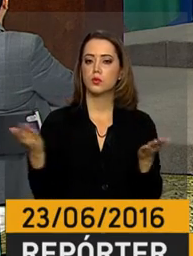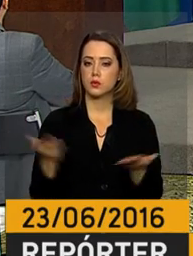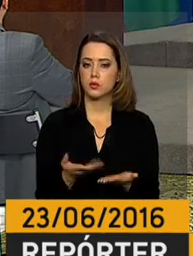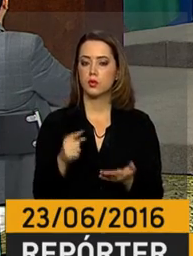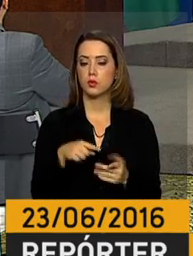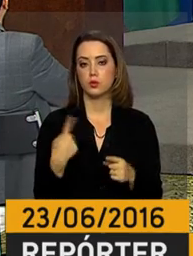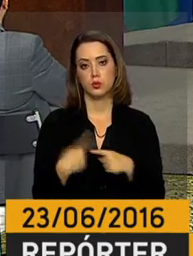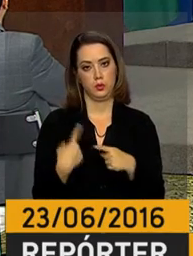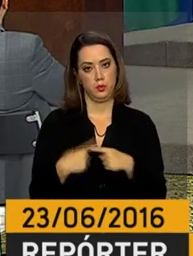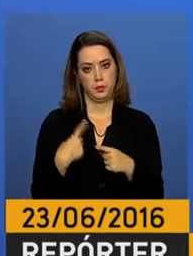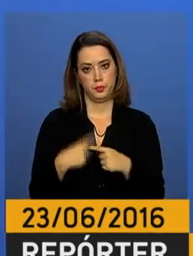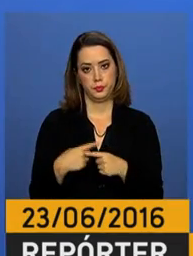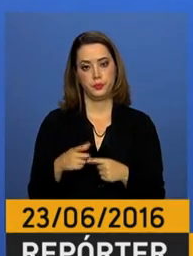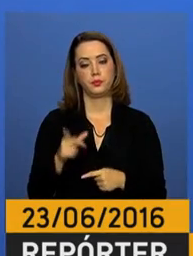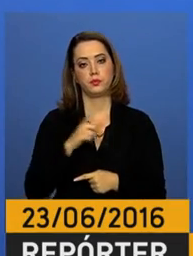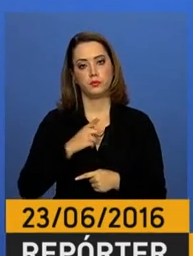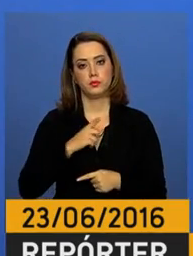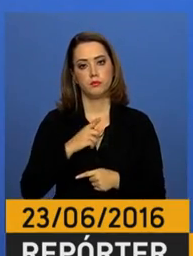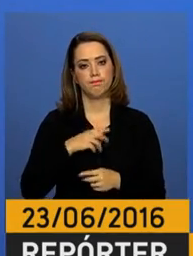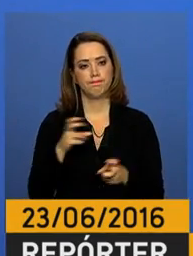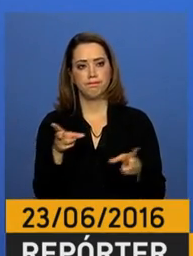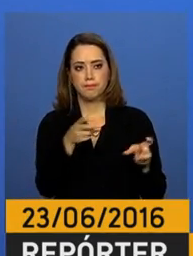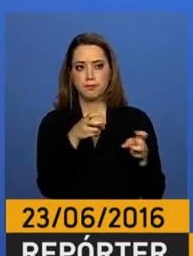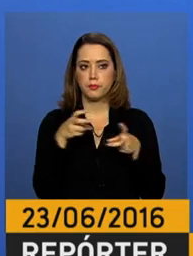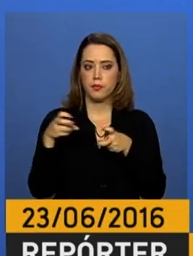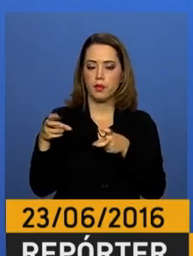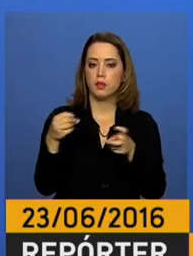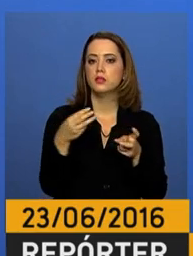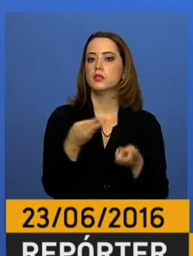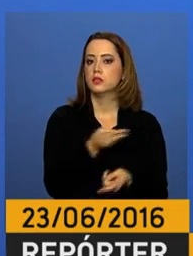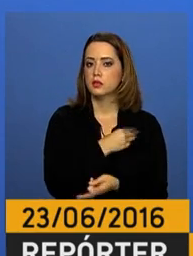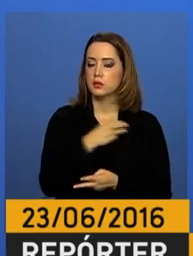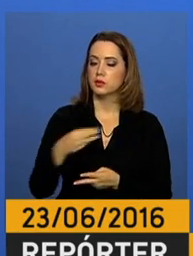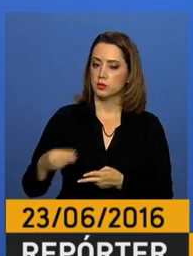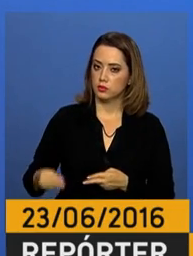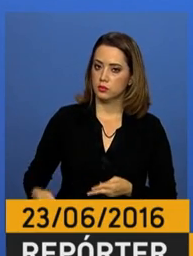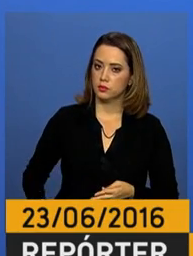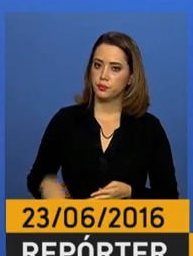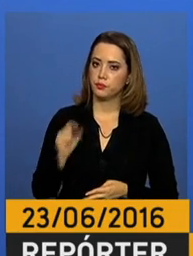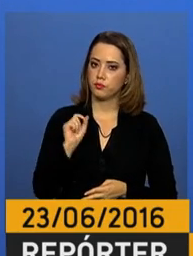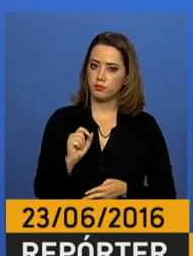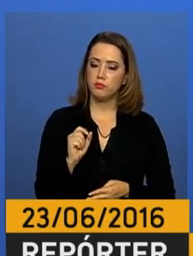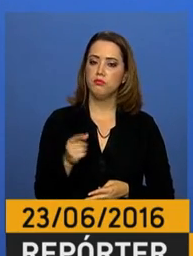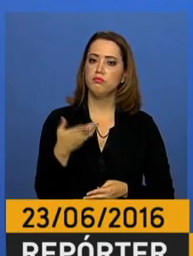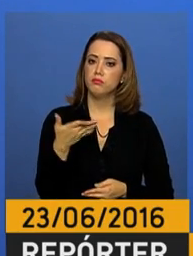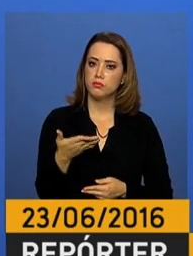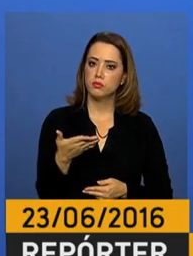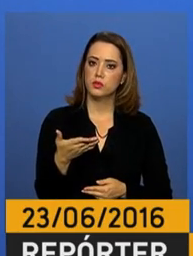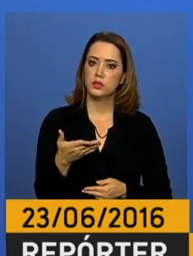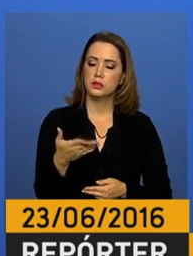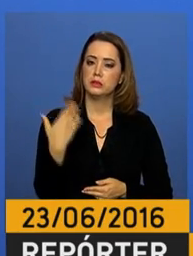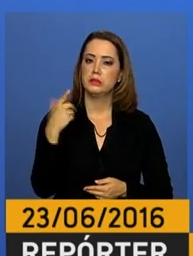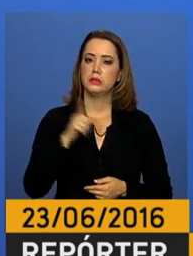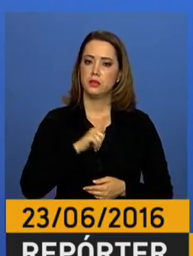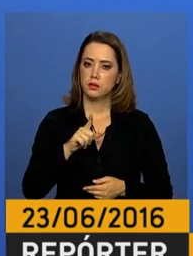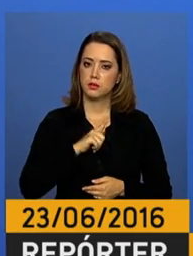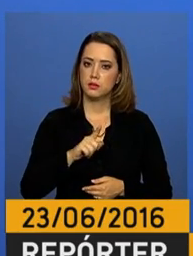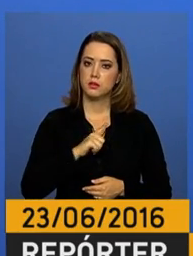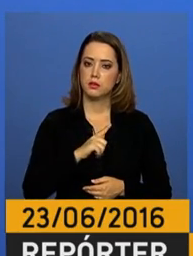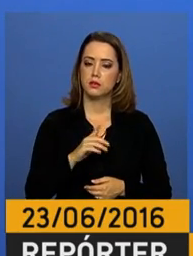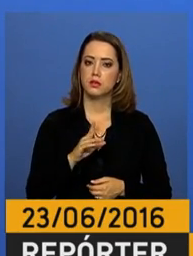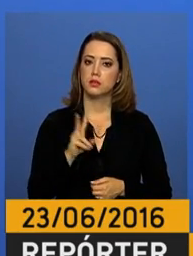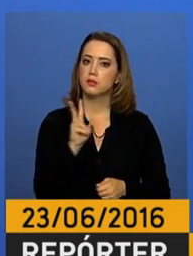perceberam pela fala do ministro teoria e pelas minhas palavras agora que elas estão cingidas digamos assim